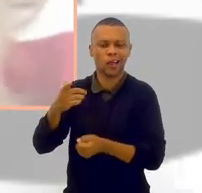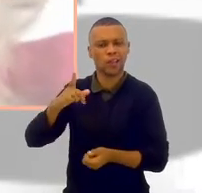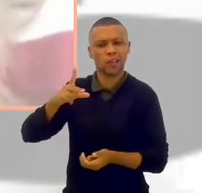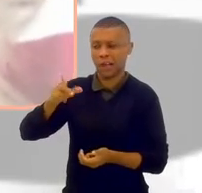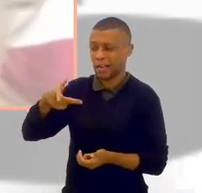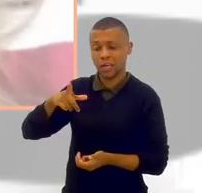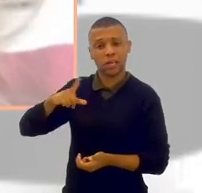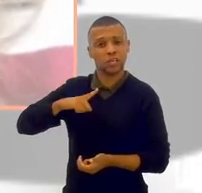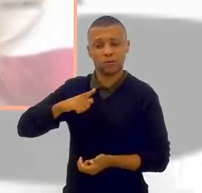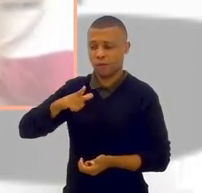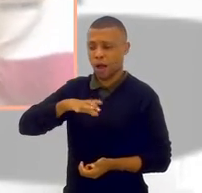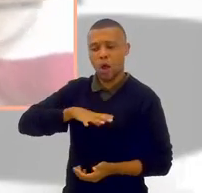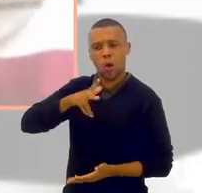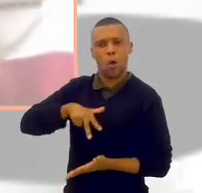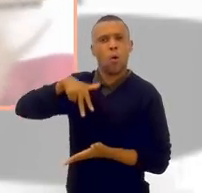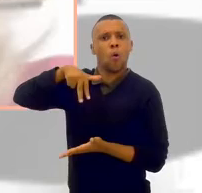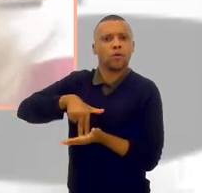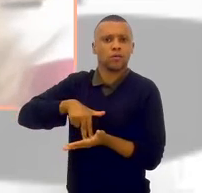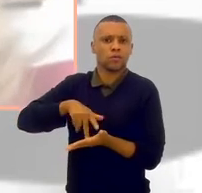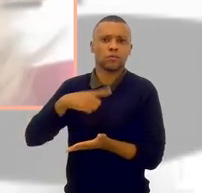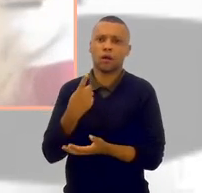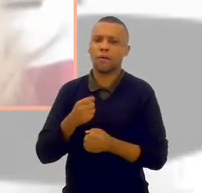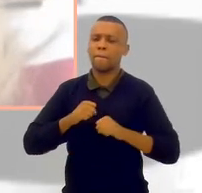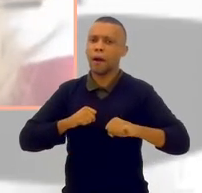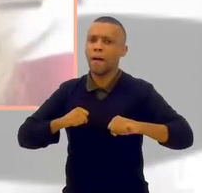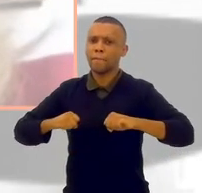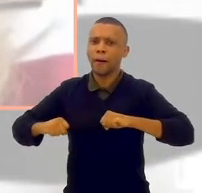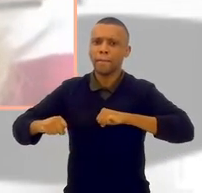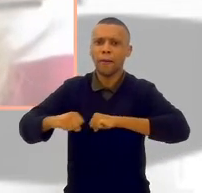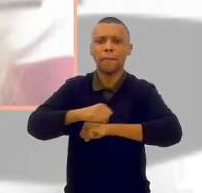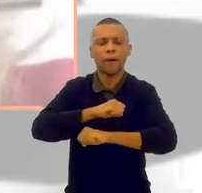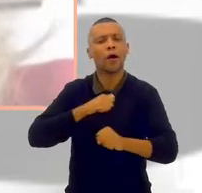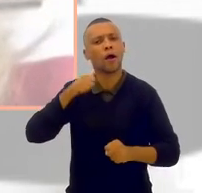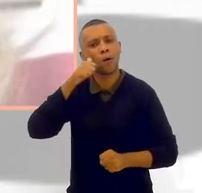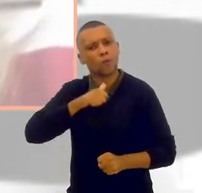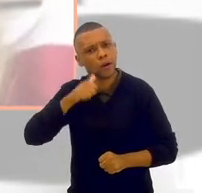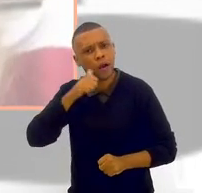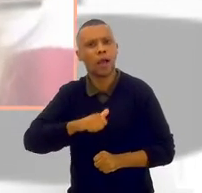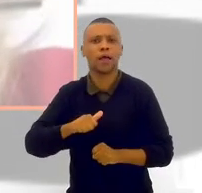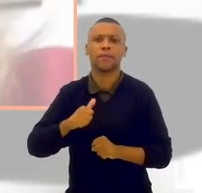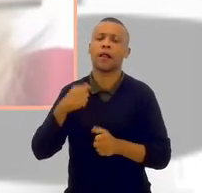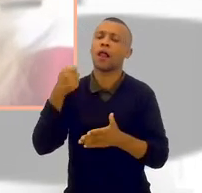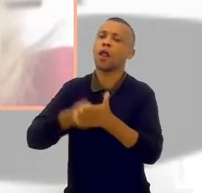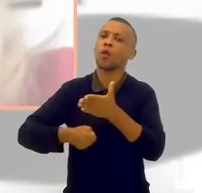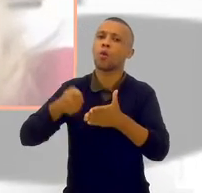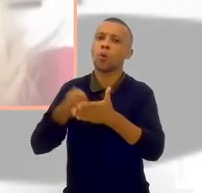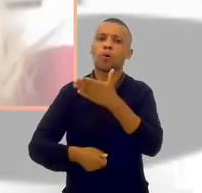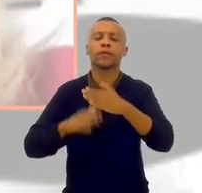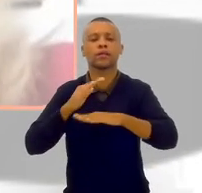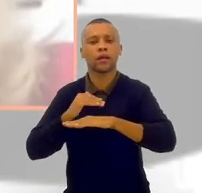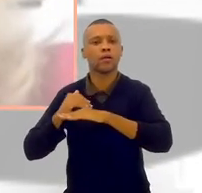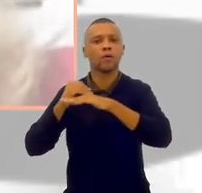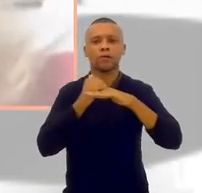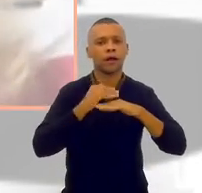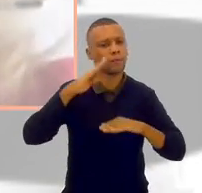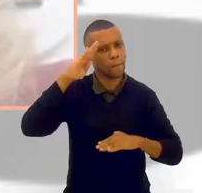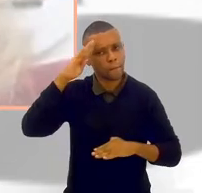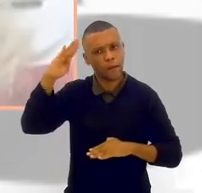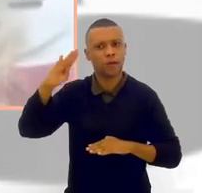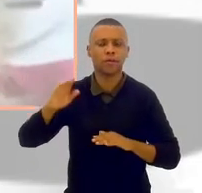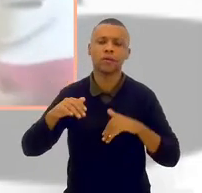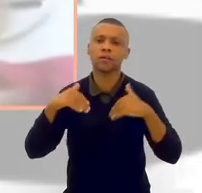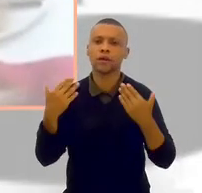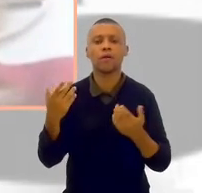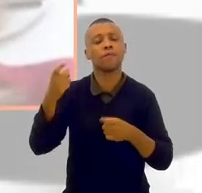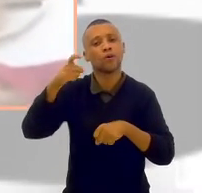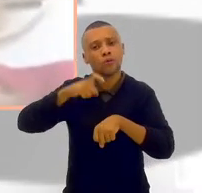aprendi tudo. Então, a gente participou de muitos movimentos de mulheres pela luta, né, da igualdade, principalmente. E